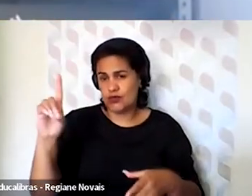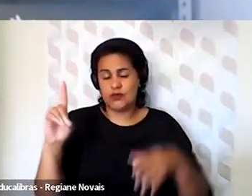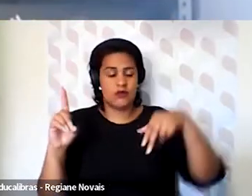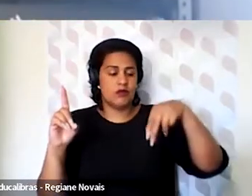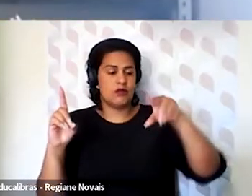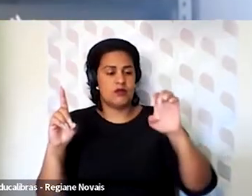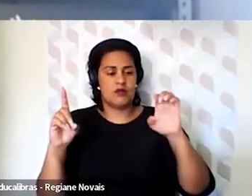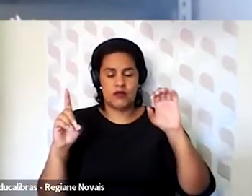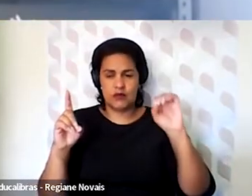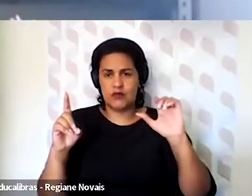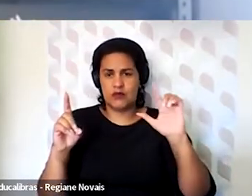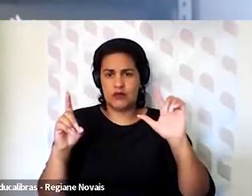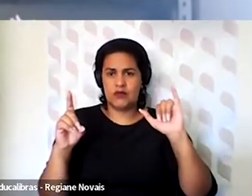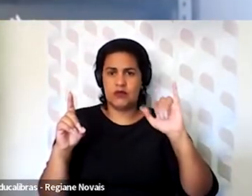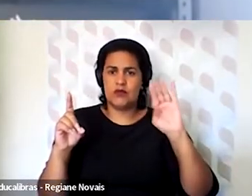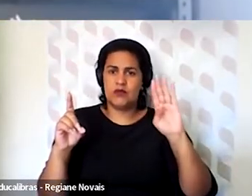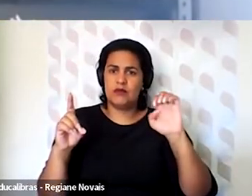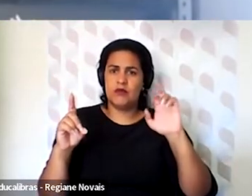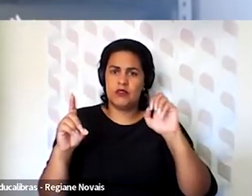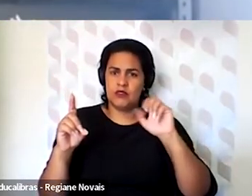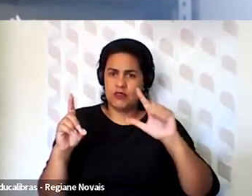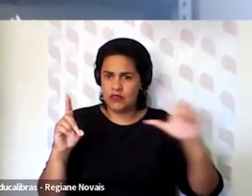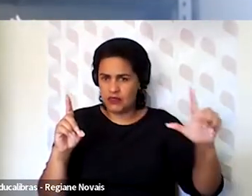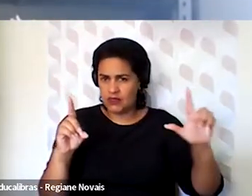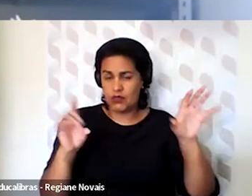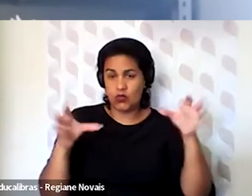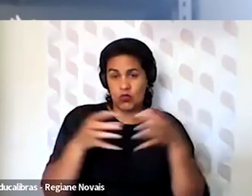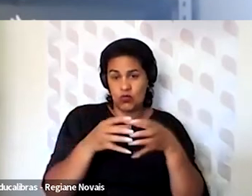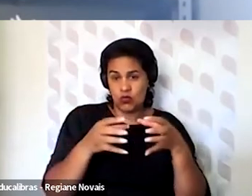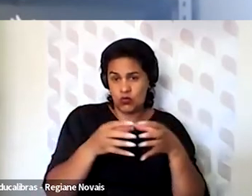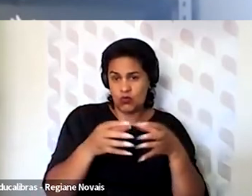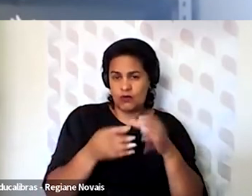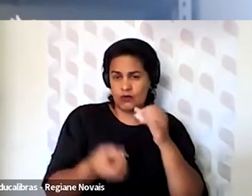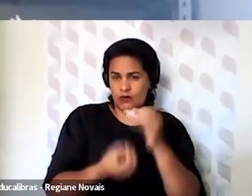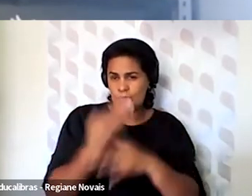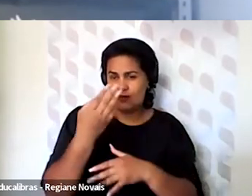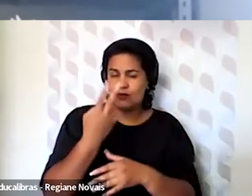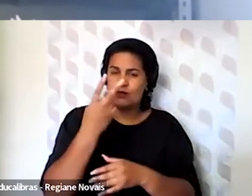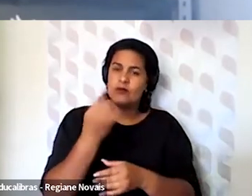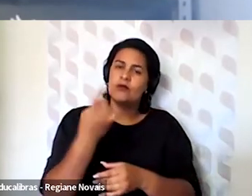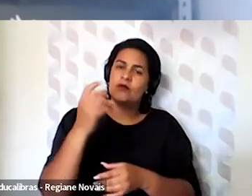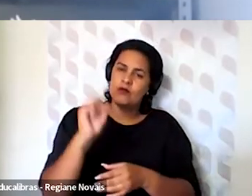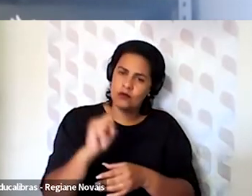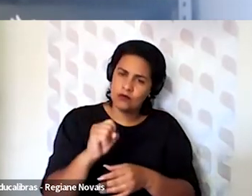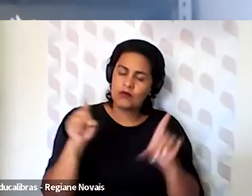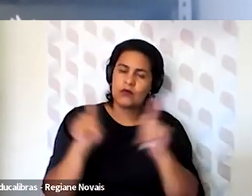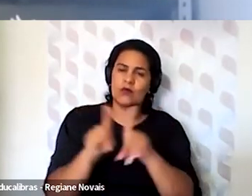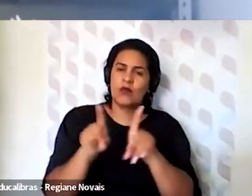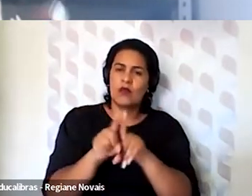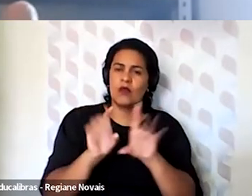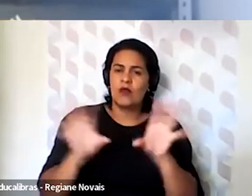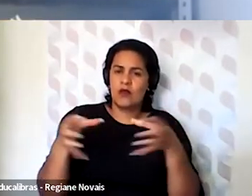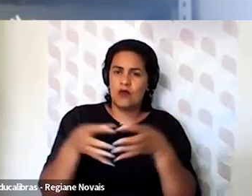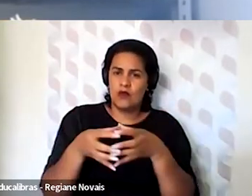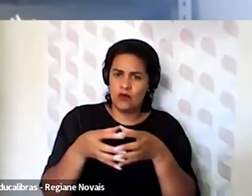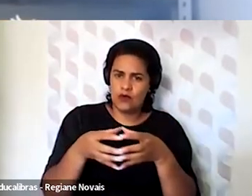esse campo que se uniu em 2018, e pelos setores populares do outro lado, uma campanha democrática, que é a campanha de Lula, se